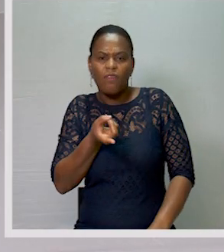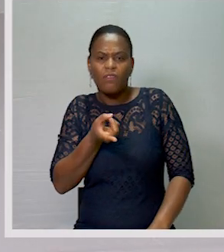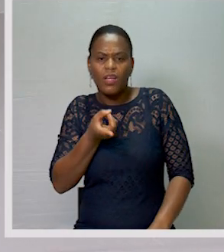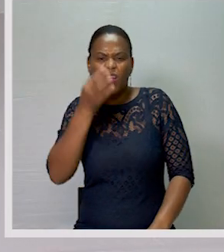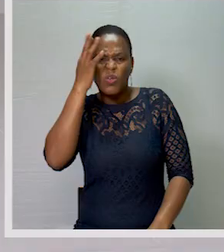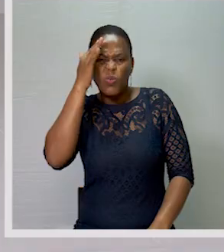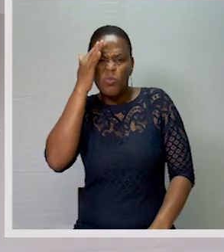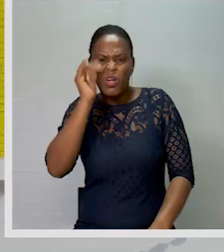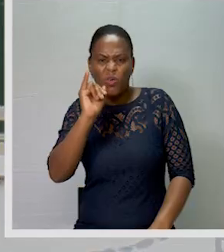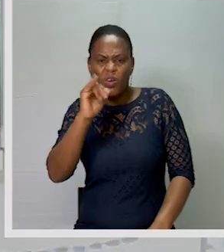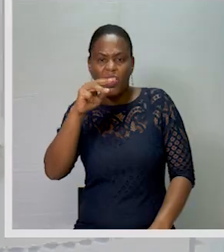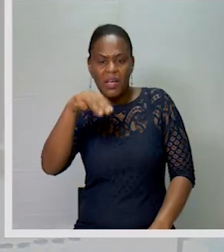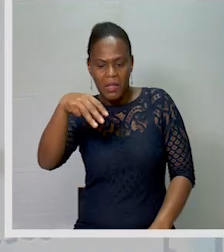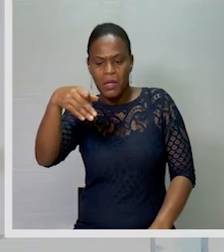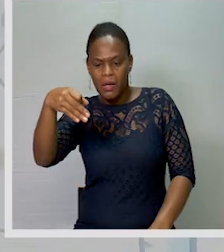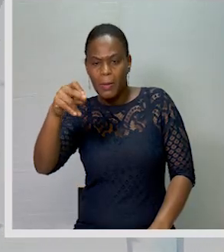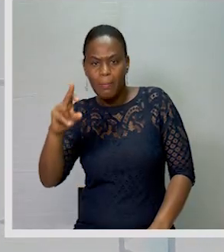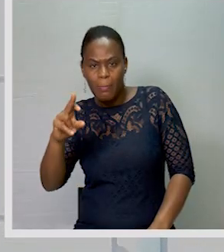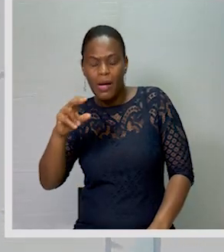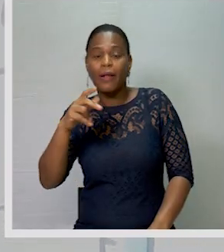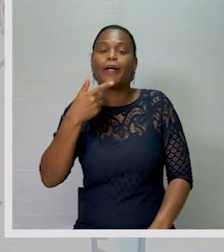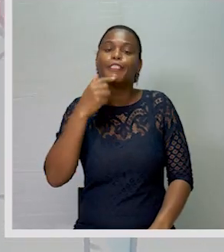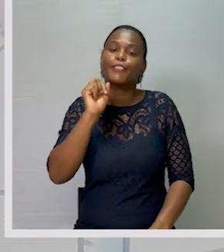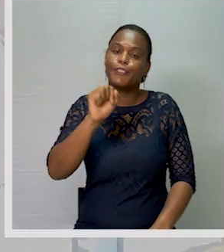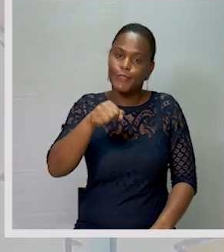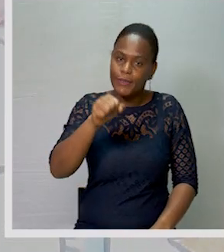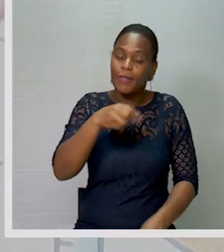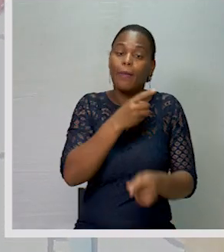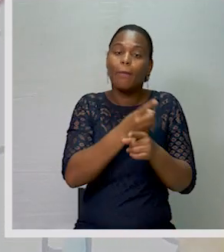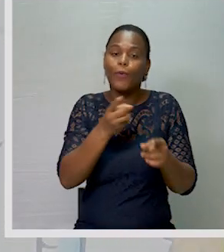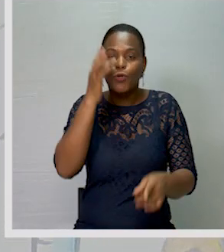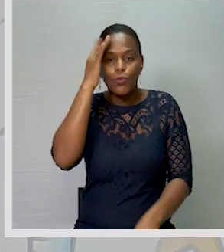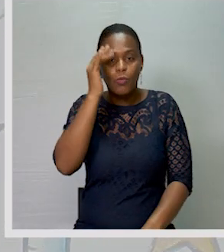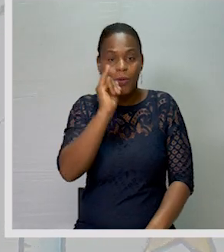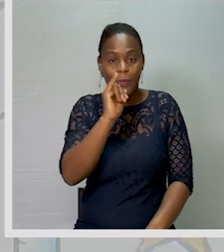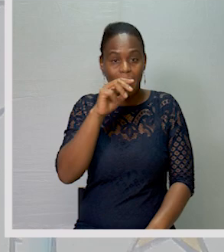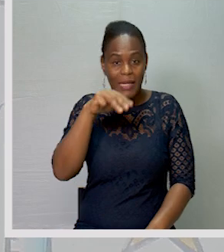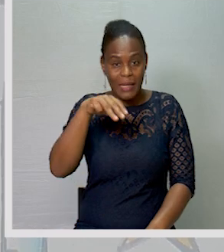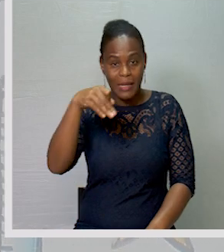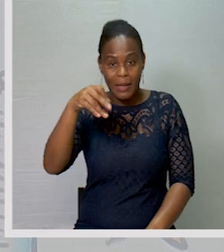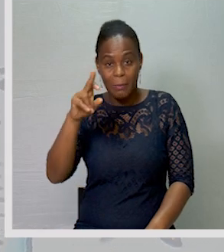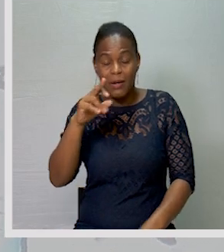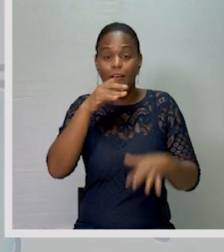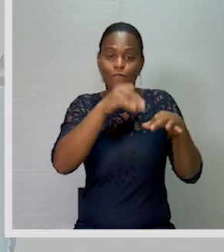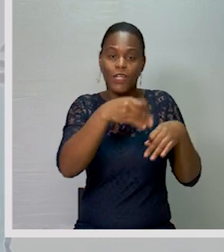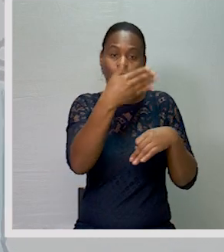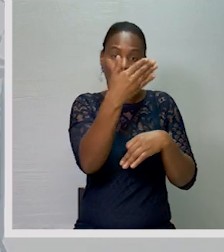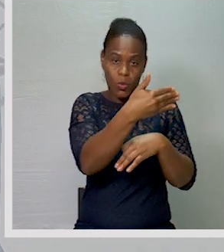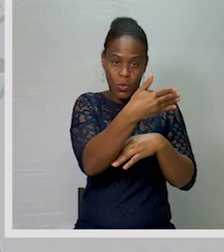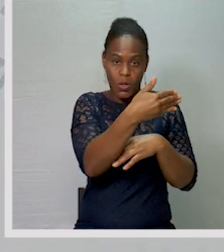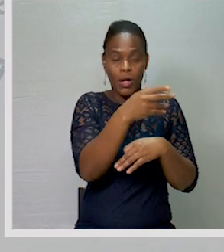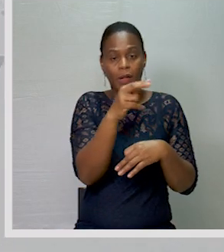É um número ímpar? Sim, porque o número ímpar termina em